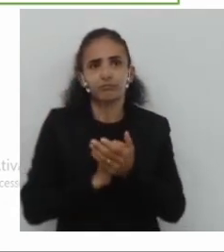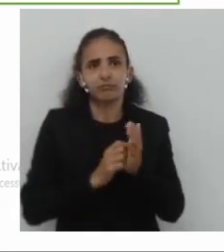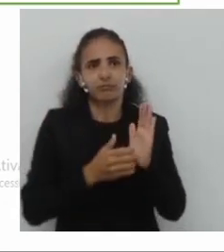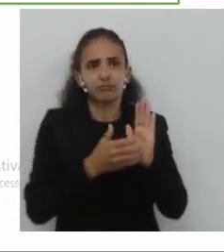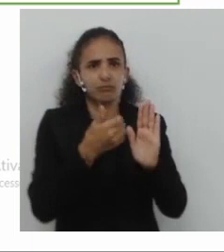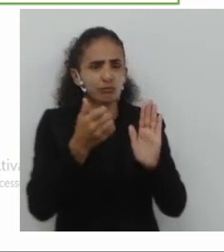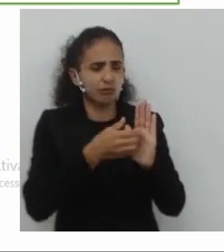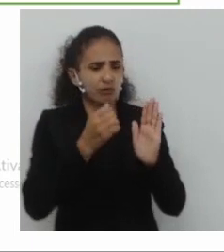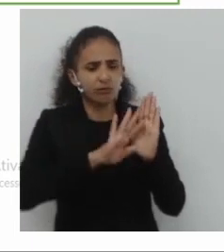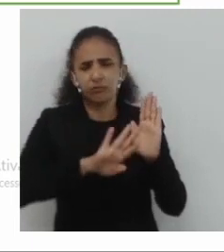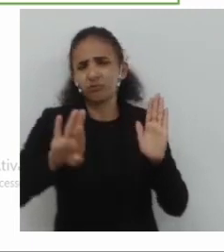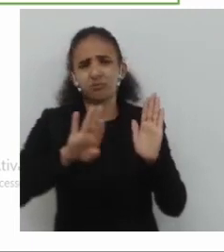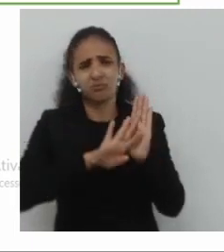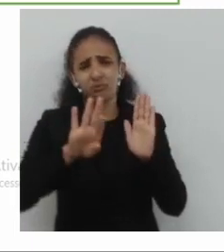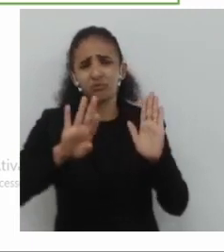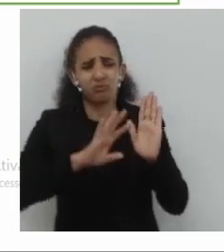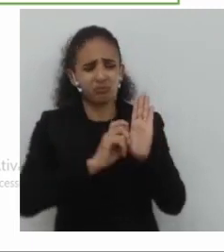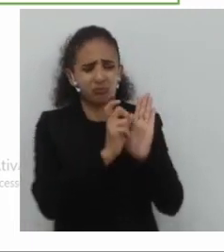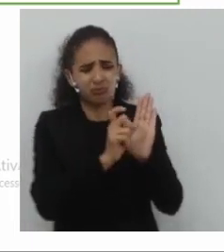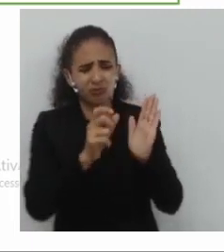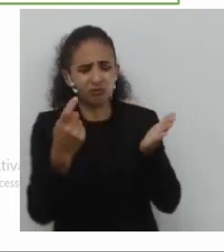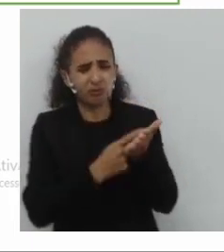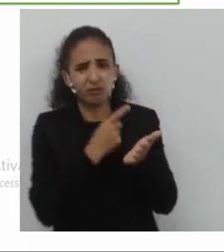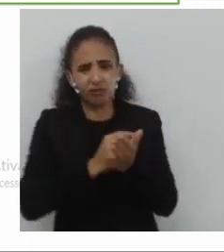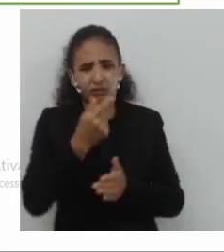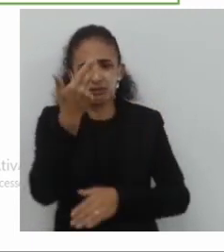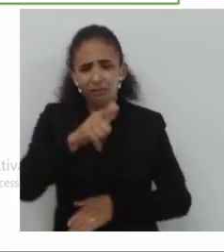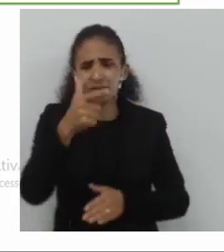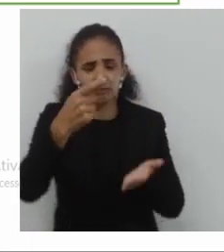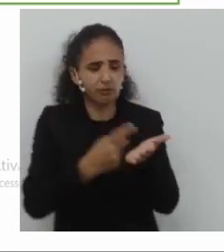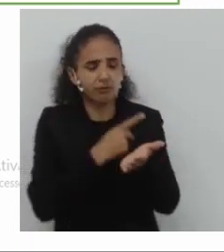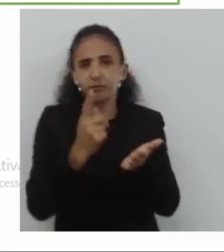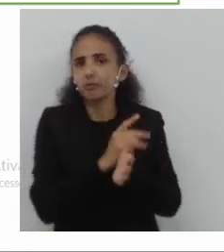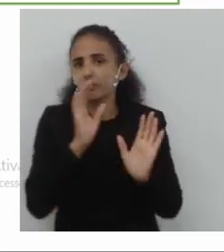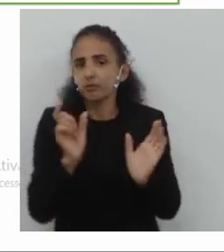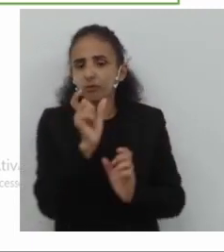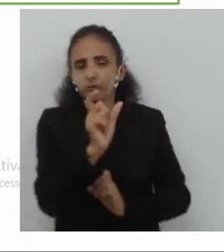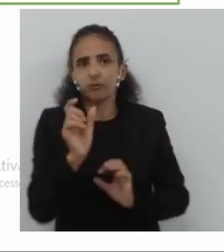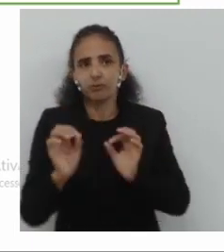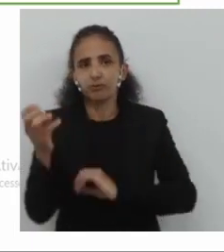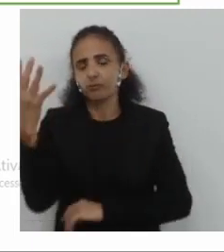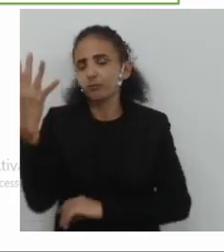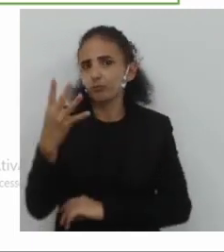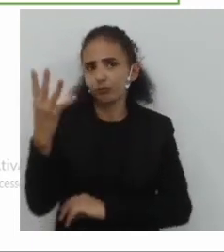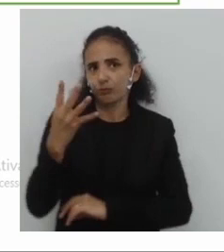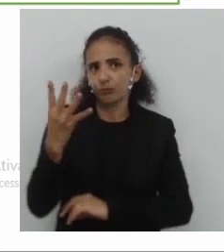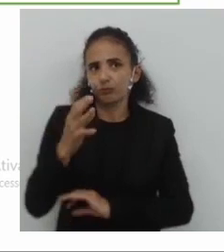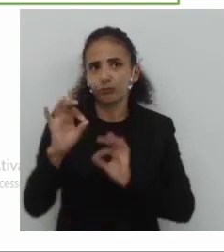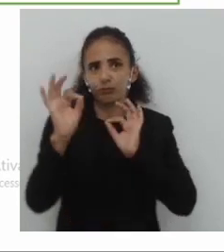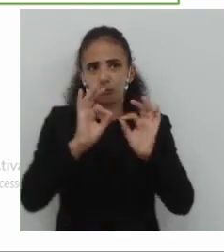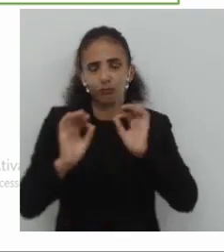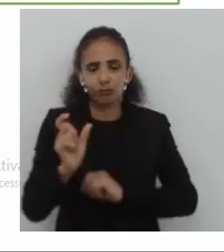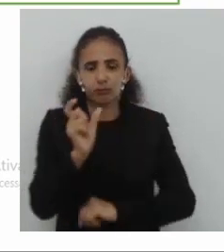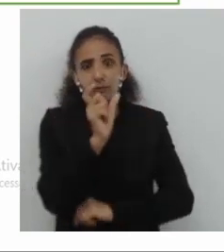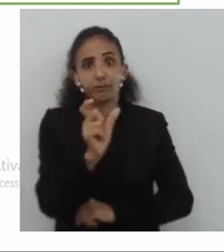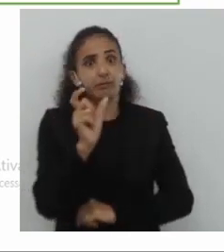eliminar todos os elementos supérfluos e redundantes, repetitivos. Quarto, assinalar